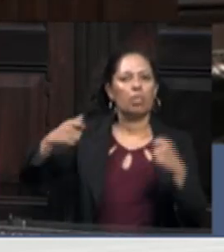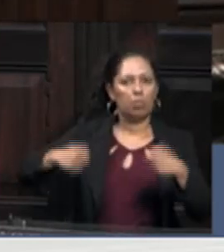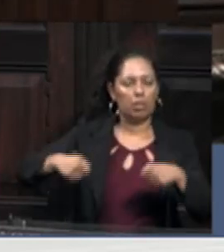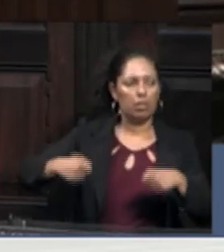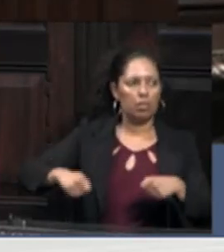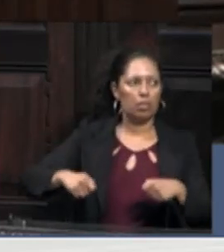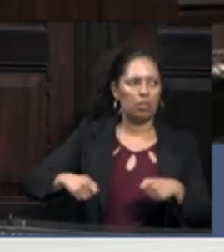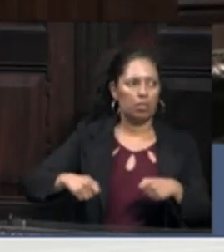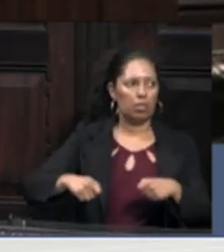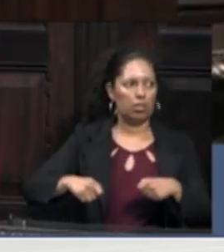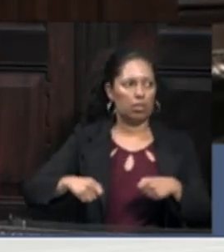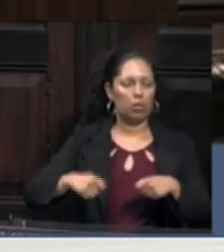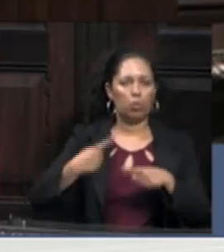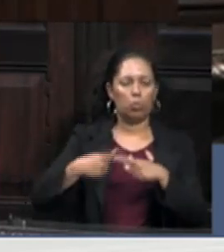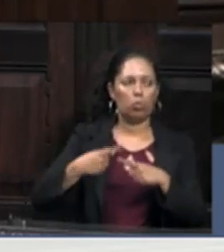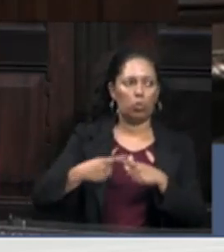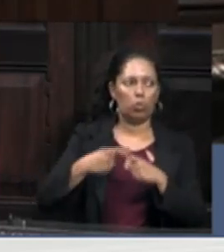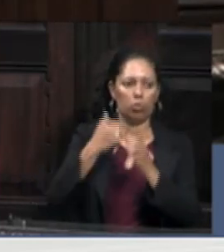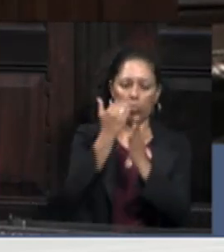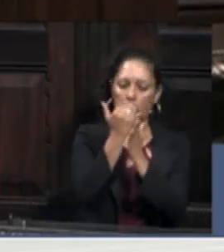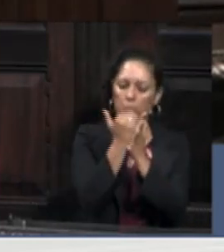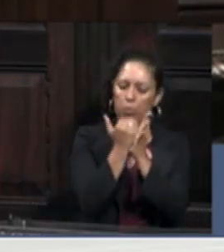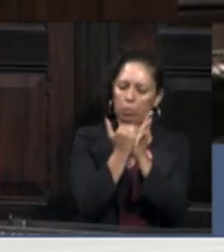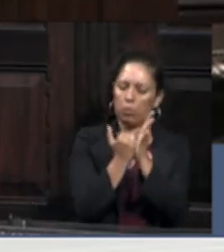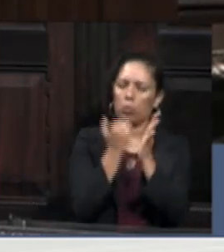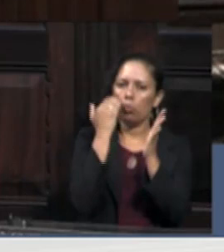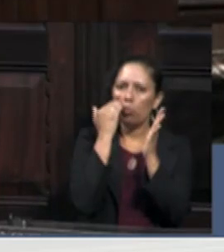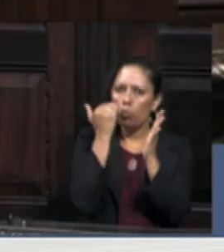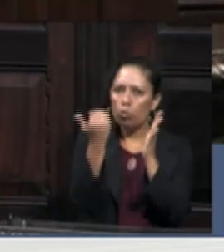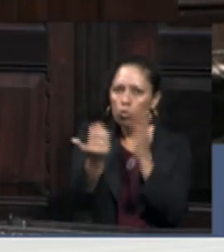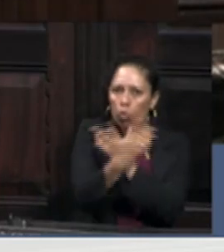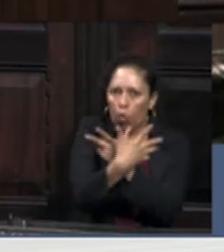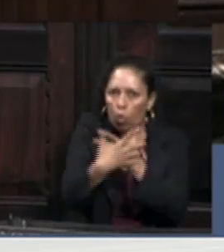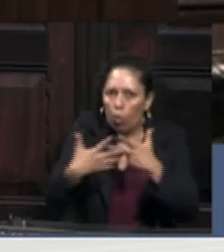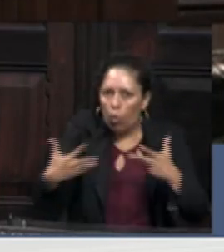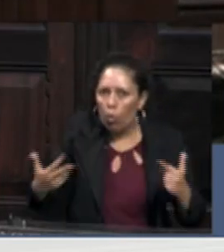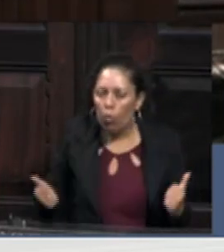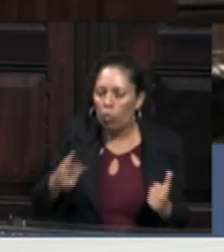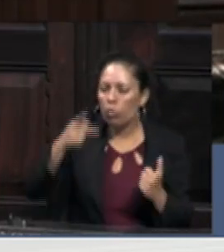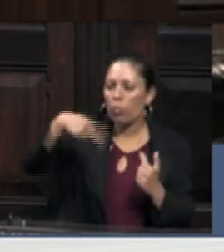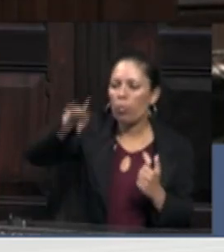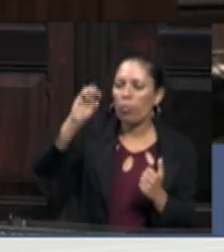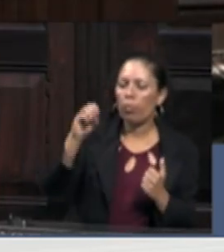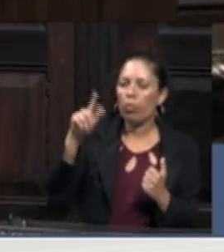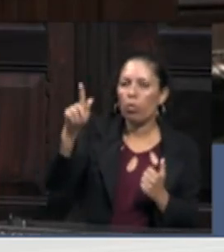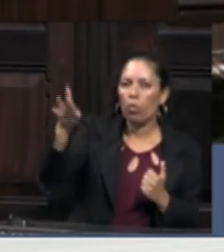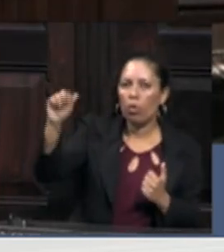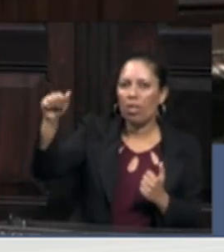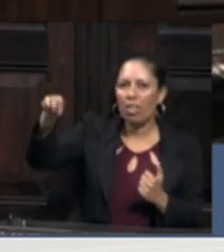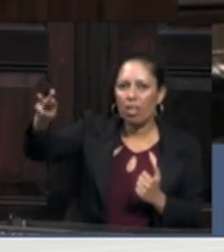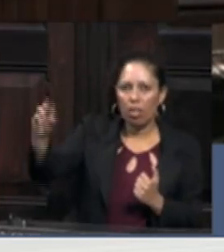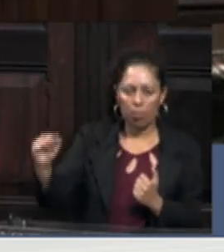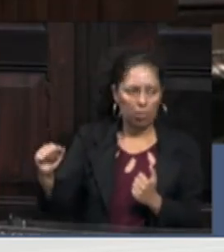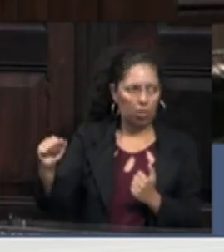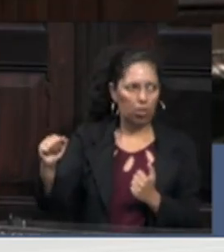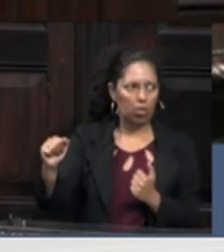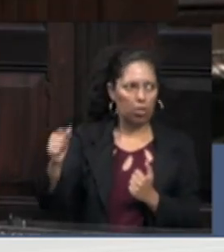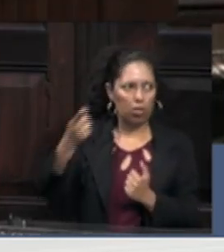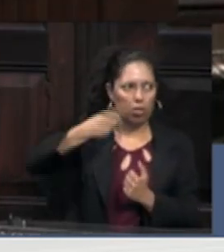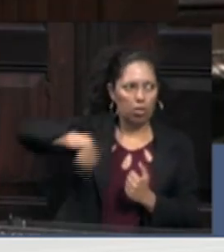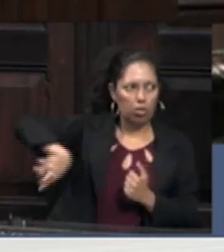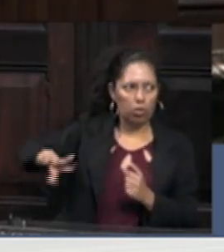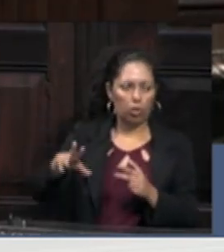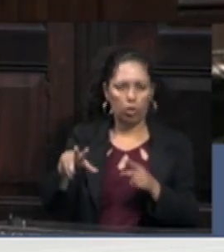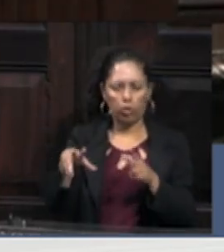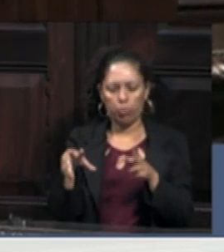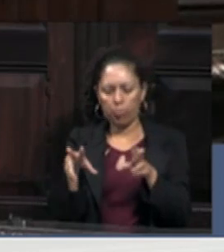porque é através do orçamento de programa, orçamento-programa, que nós passamos a